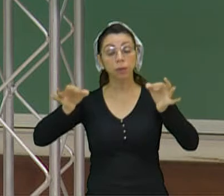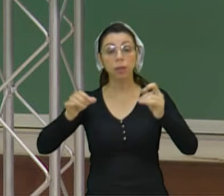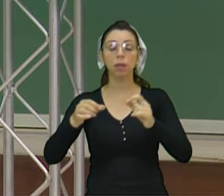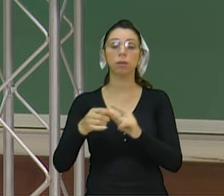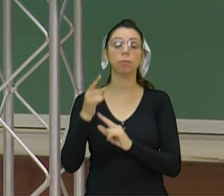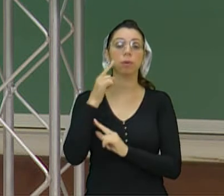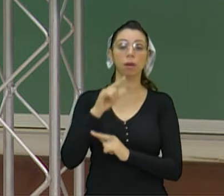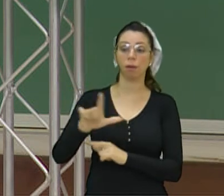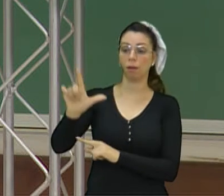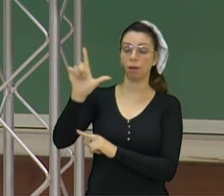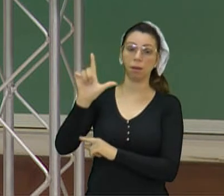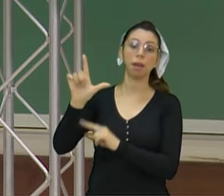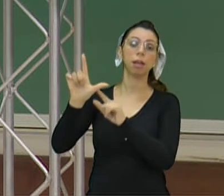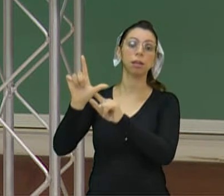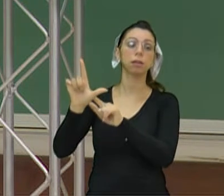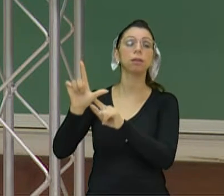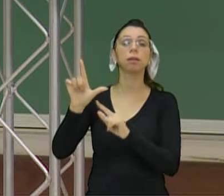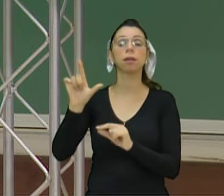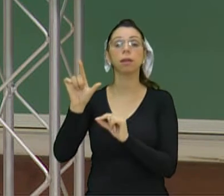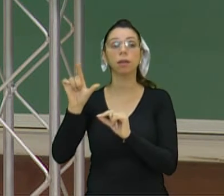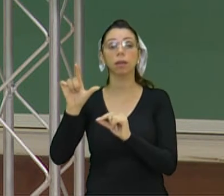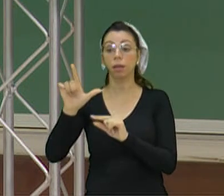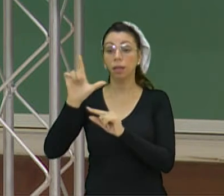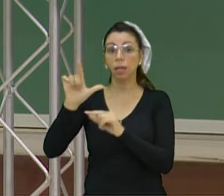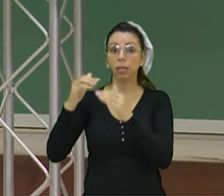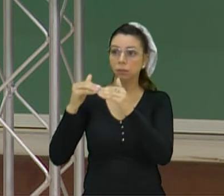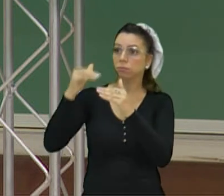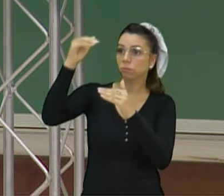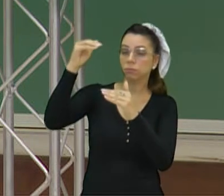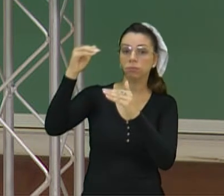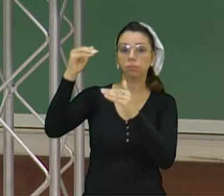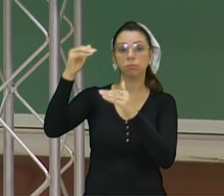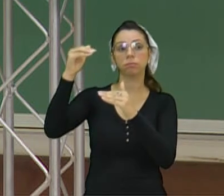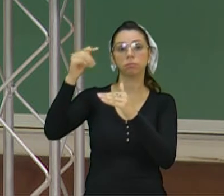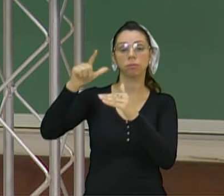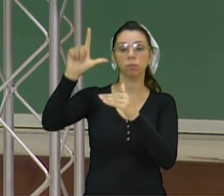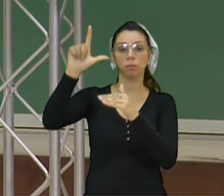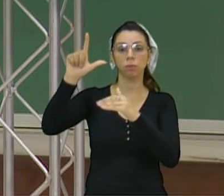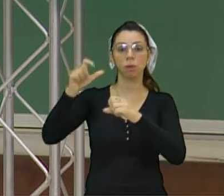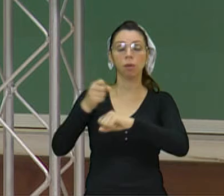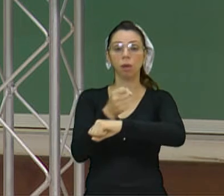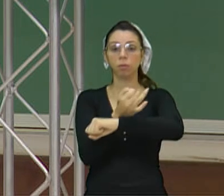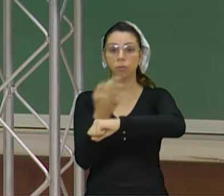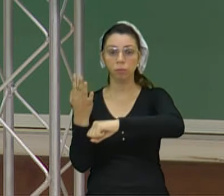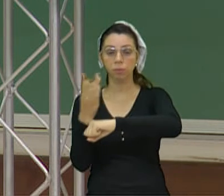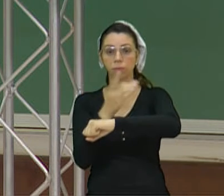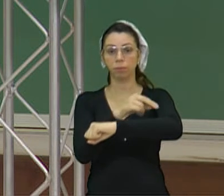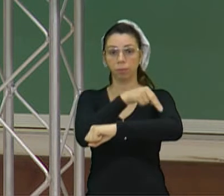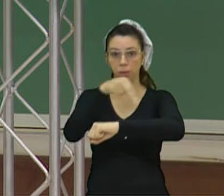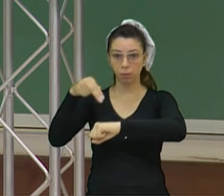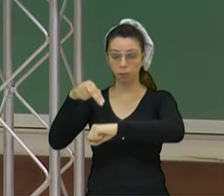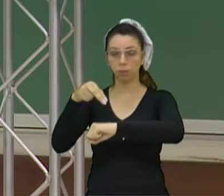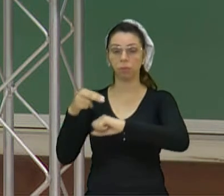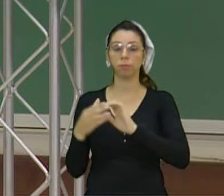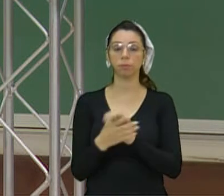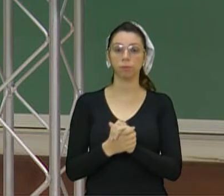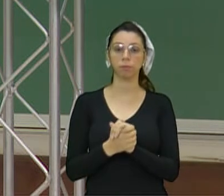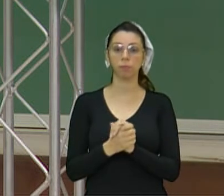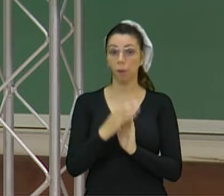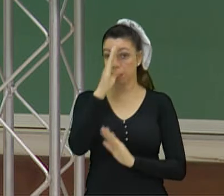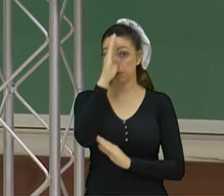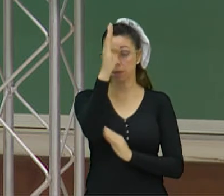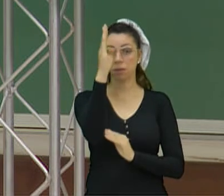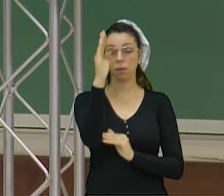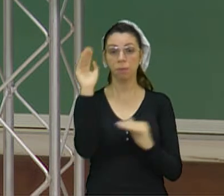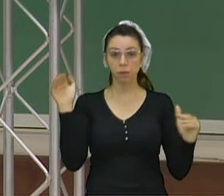que representa a resistência, na fórmula o L está em cima, né, no numerador. Então é diretamente proporcional.